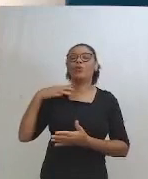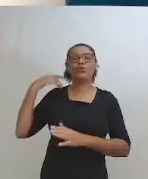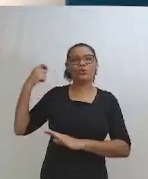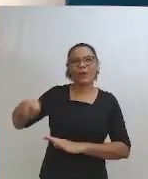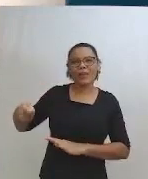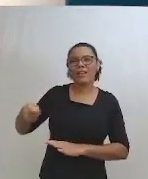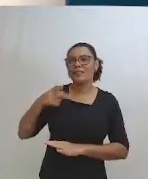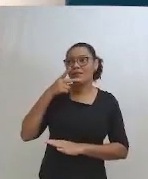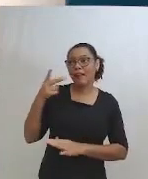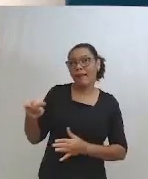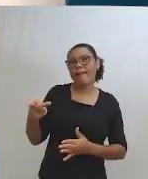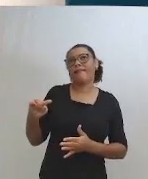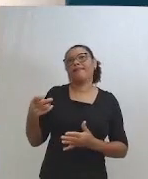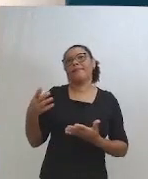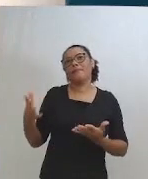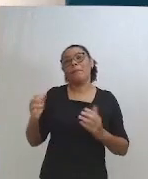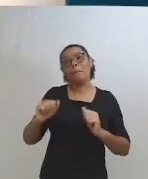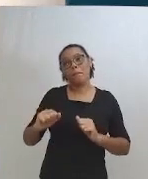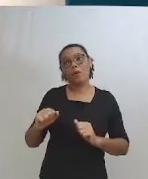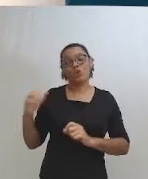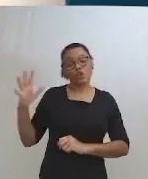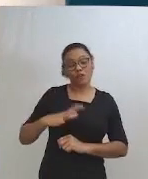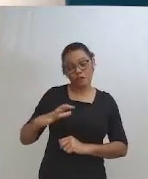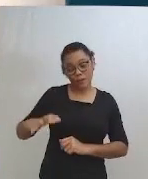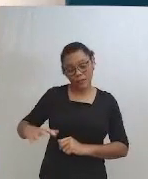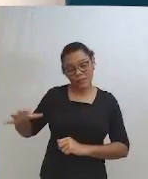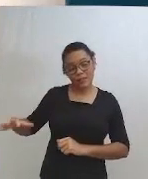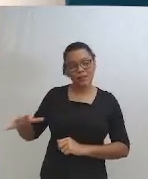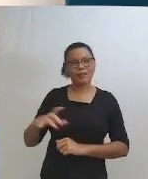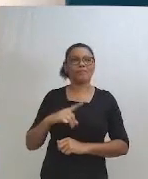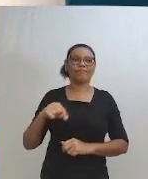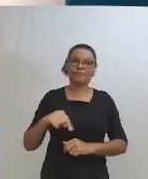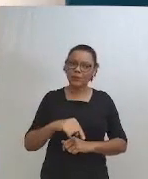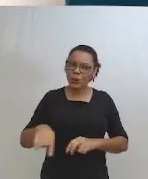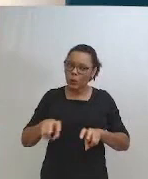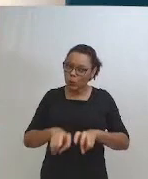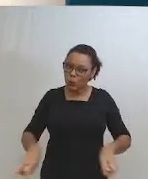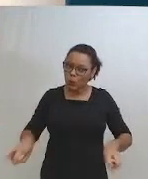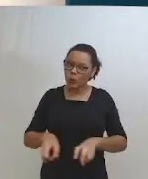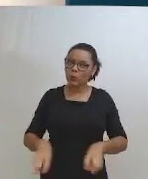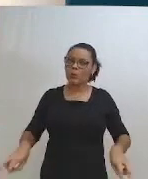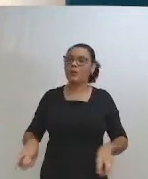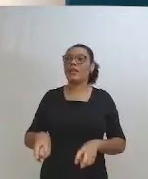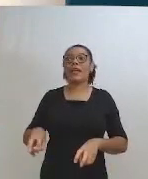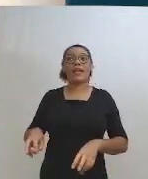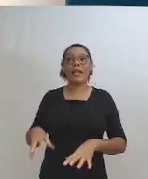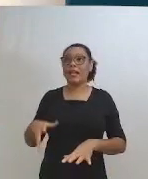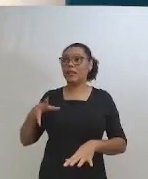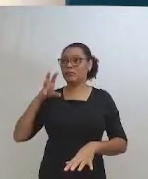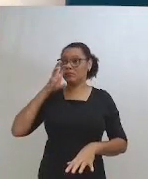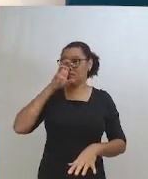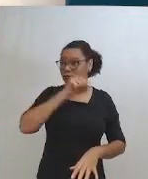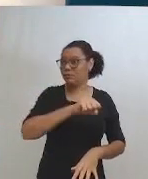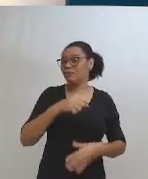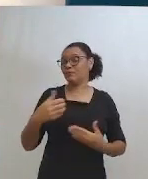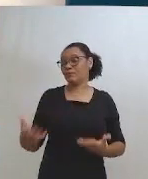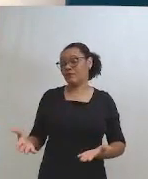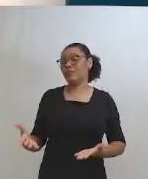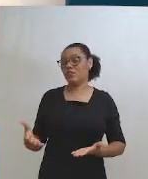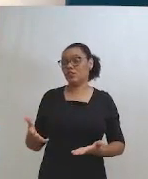ele invadiu a competência do conselho de sentença. Dá-se, então, a nulidade da decisão de